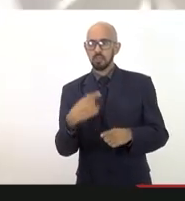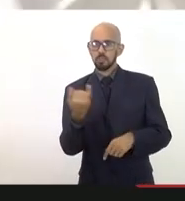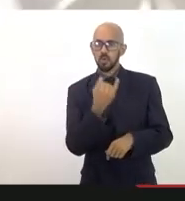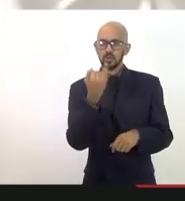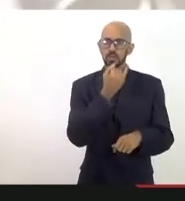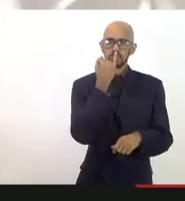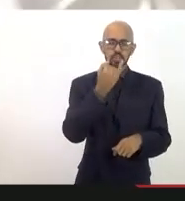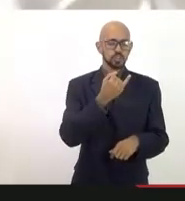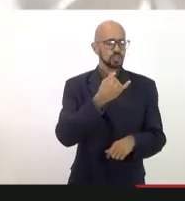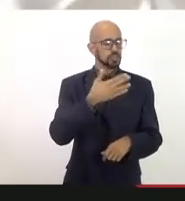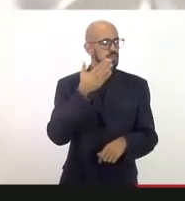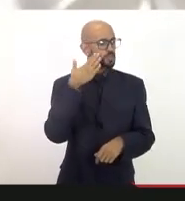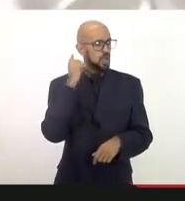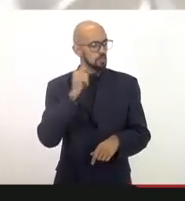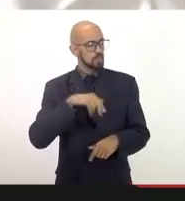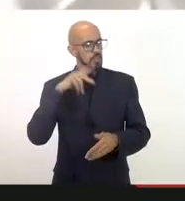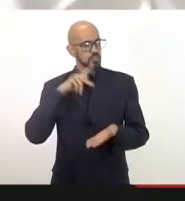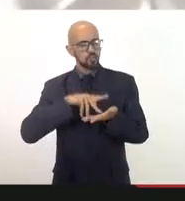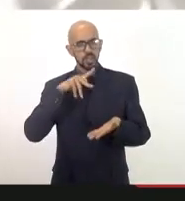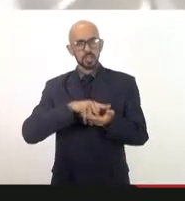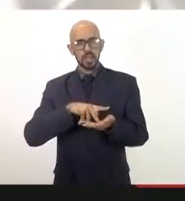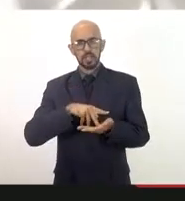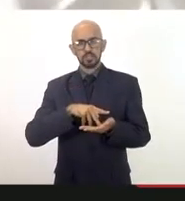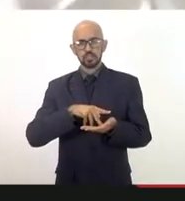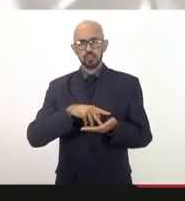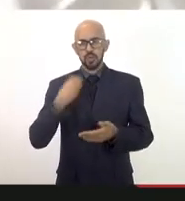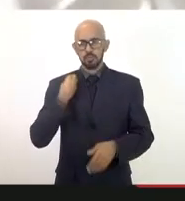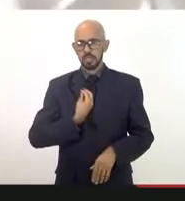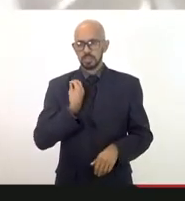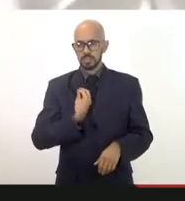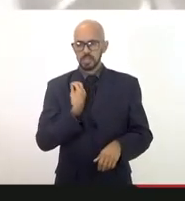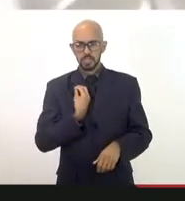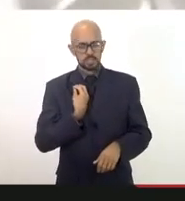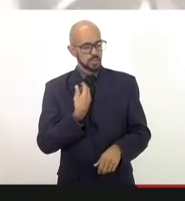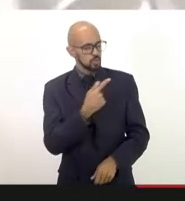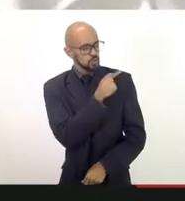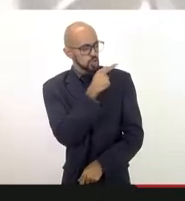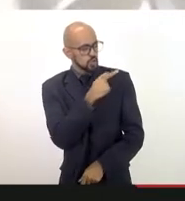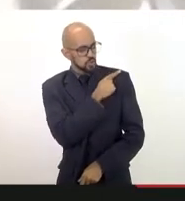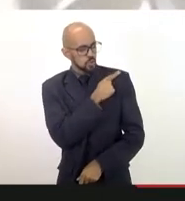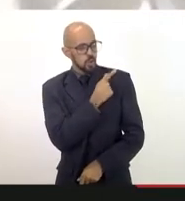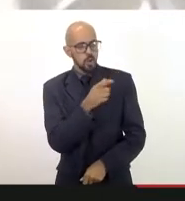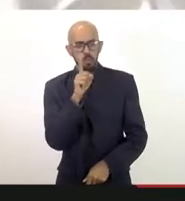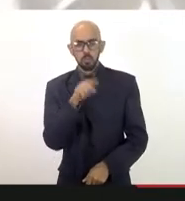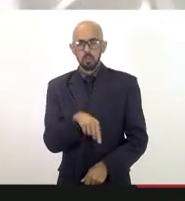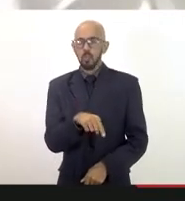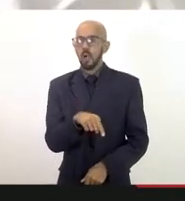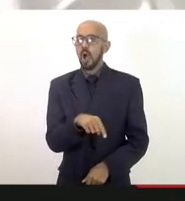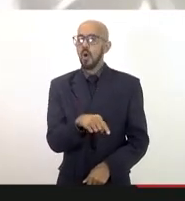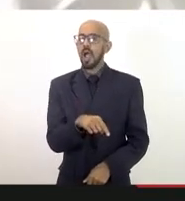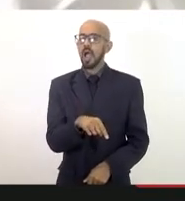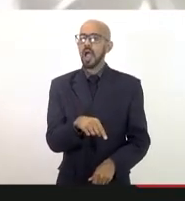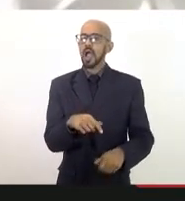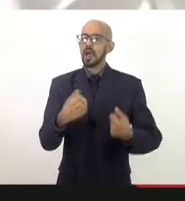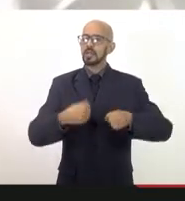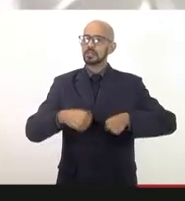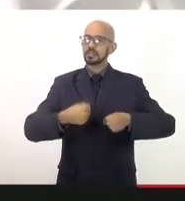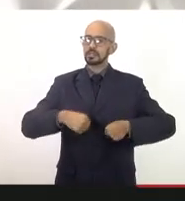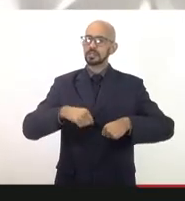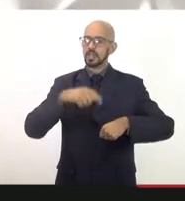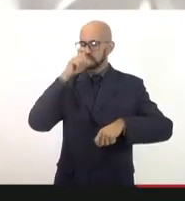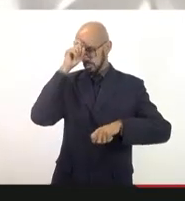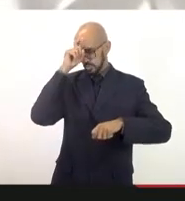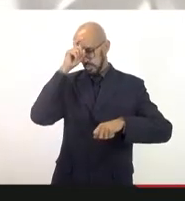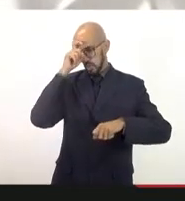de fato, com a presença do gestor, quais são as necessidades do hospital. Porque a